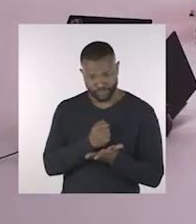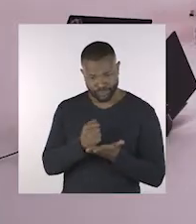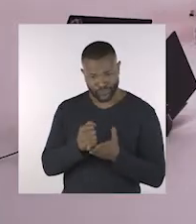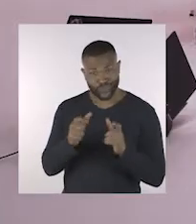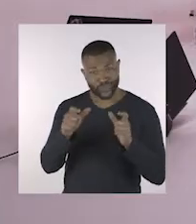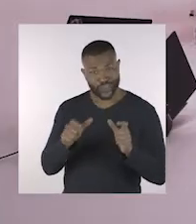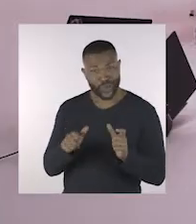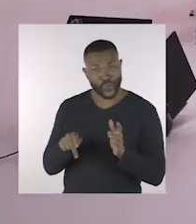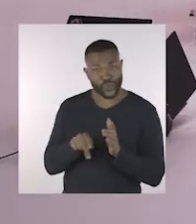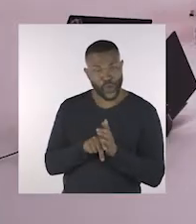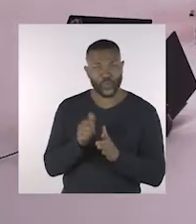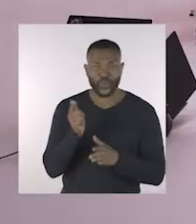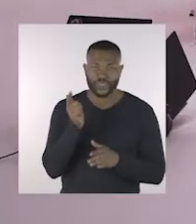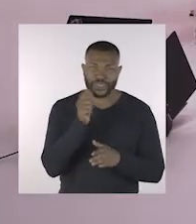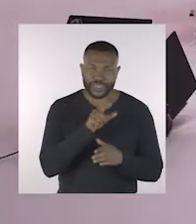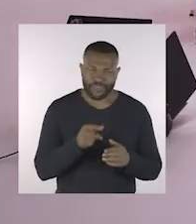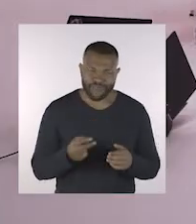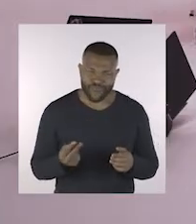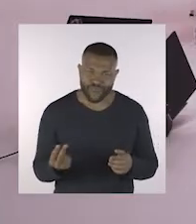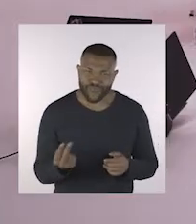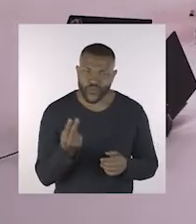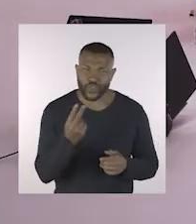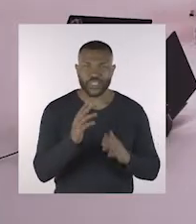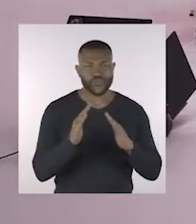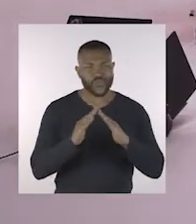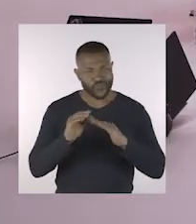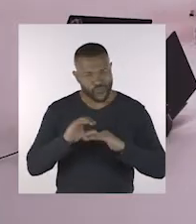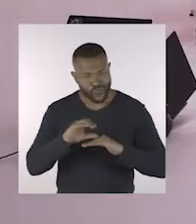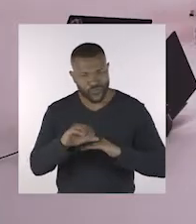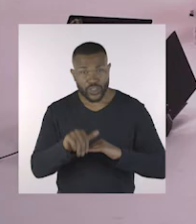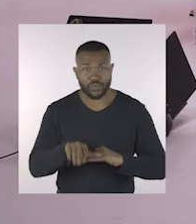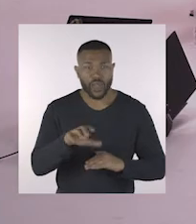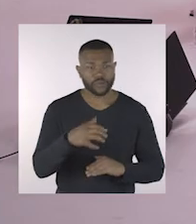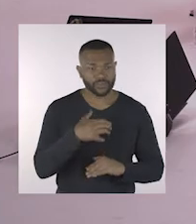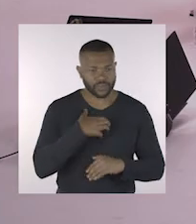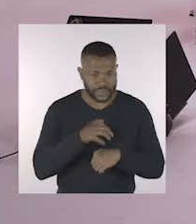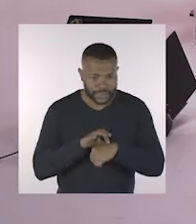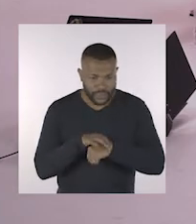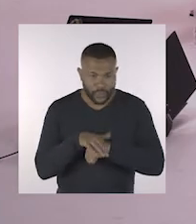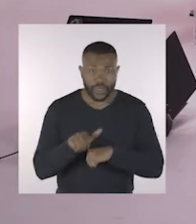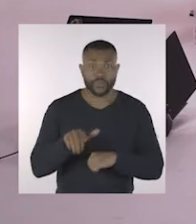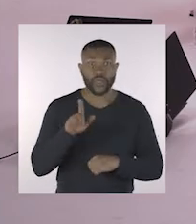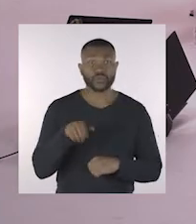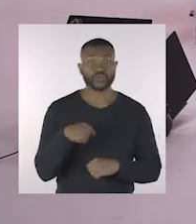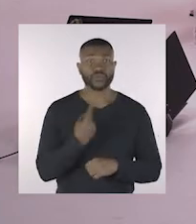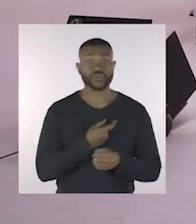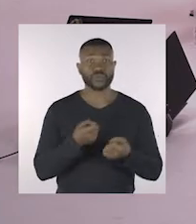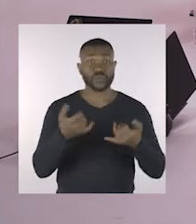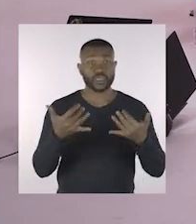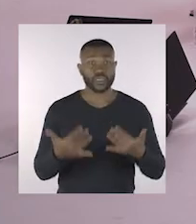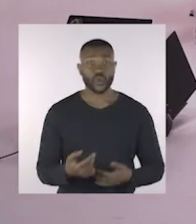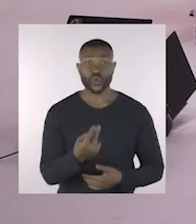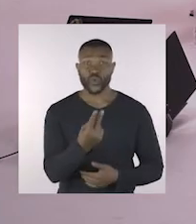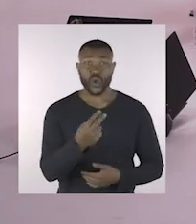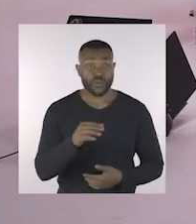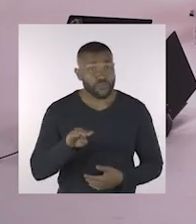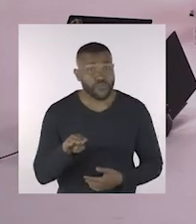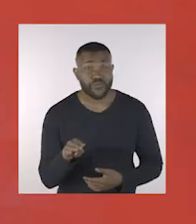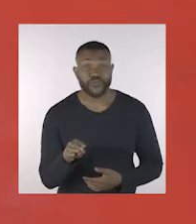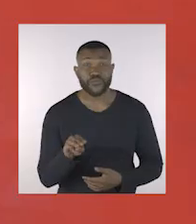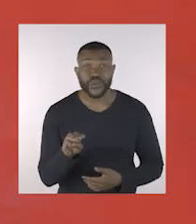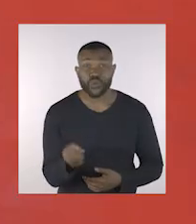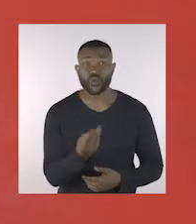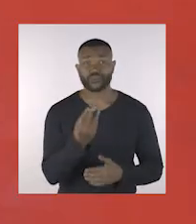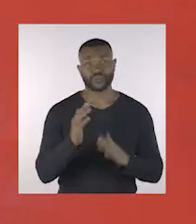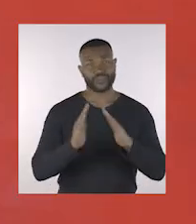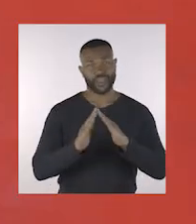você tem o título da terra você acaba valorizando imob a pessoa investe mais ela se sente mais segura e nossa falando falando de